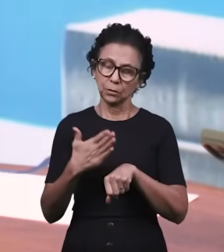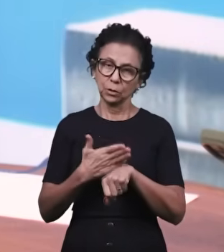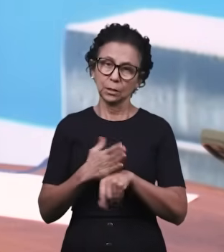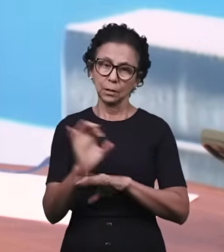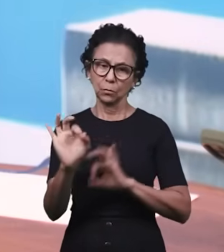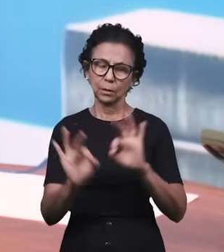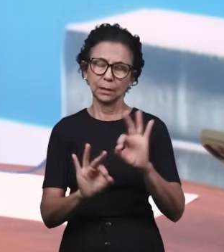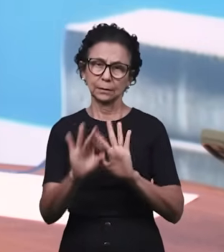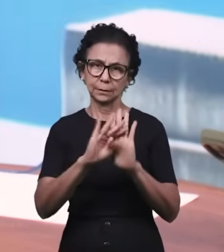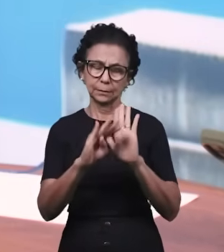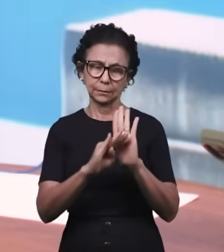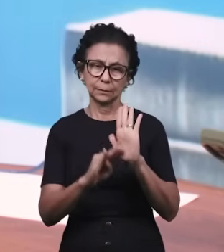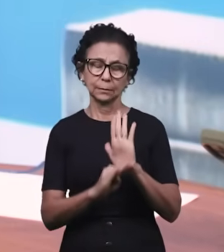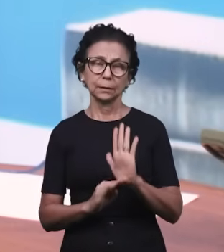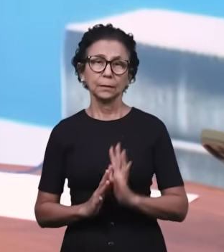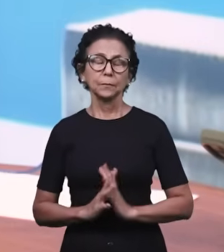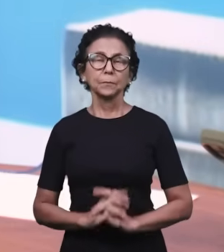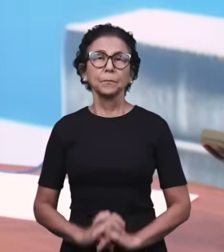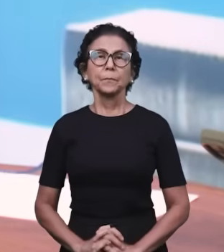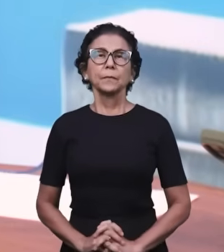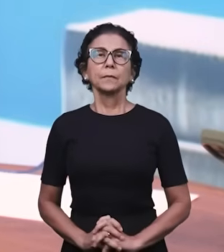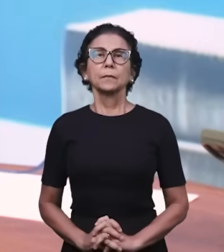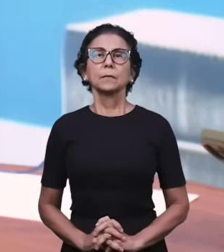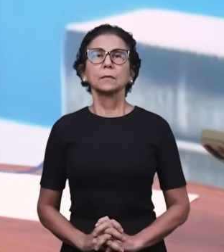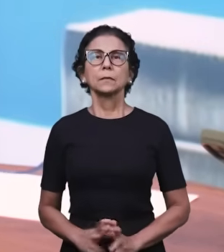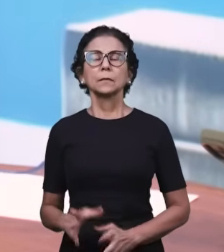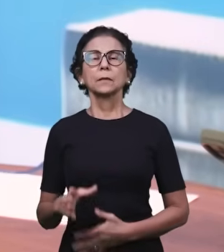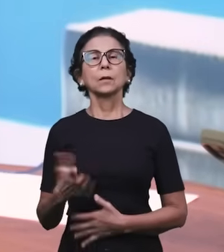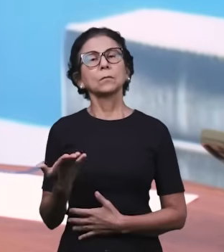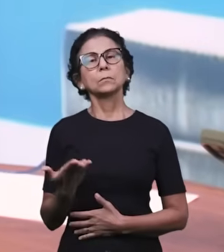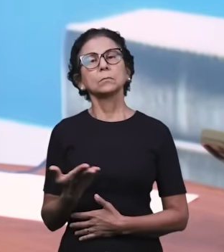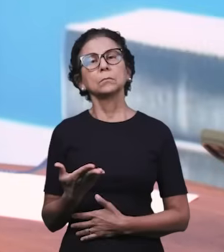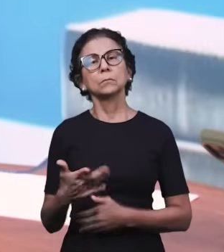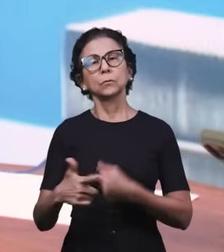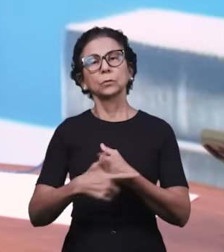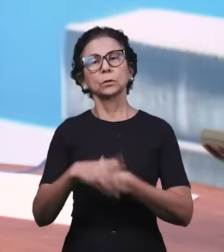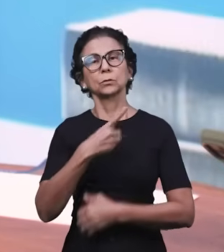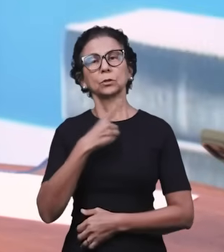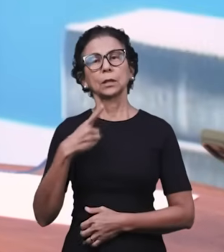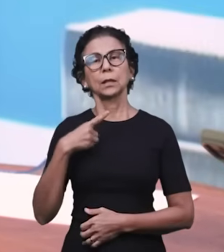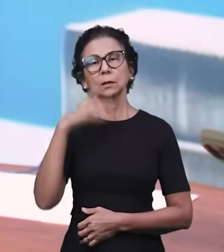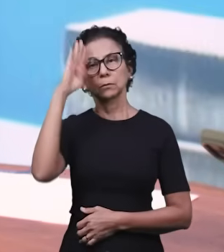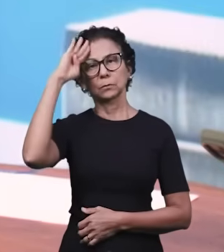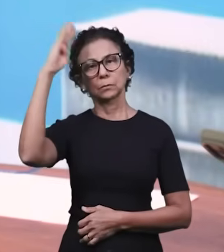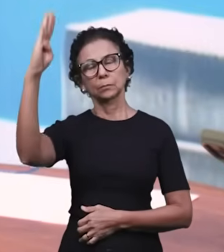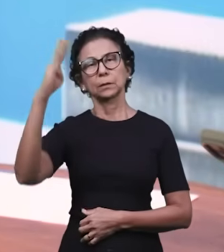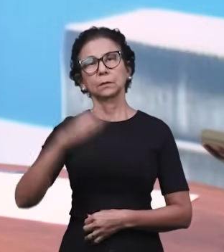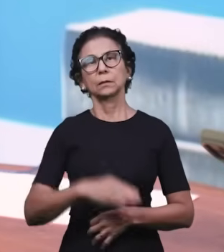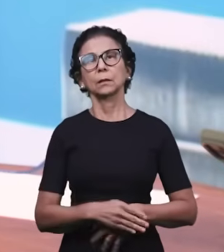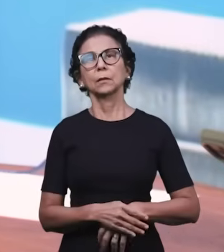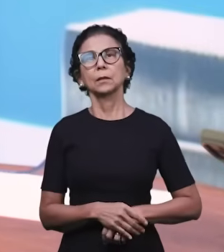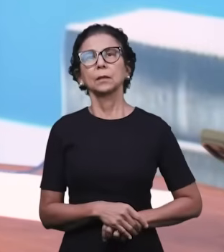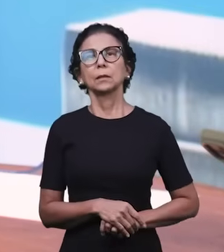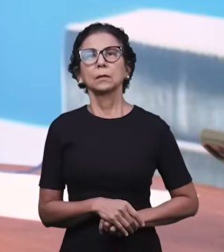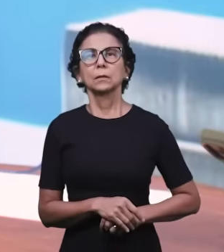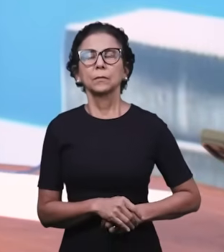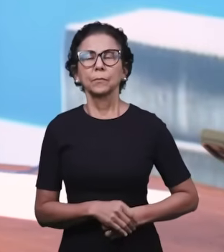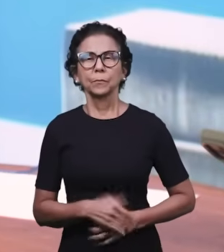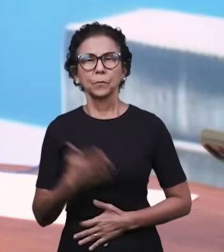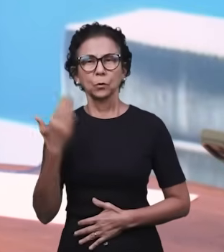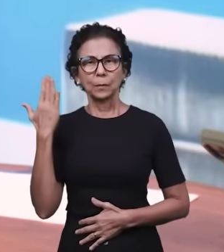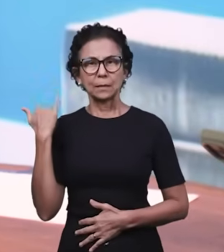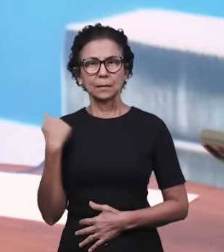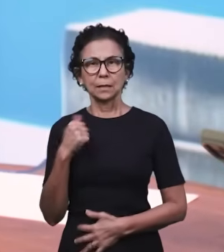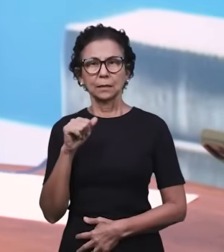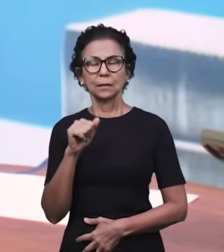ordem. Então, a função do diácono foi fundamental. E eu faço uma comparação, o que, quando eu era diácono, isso